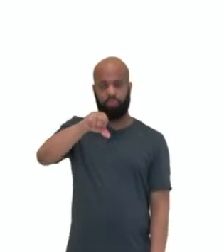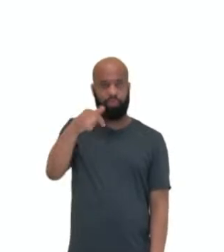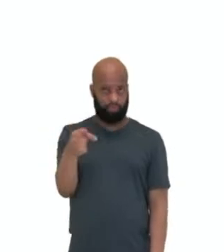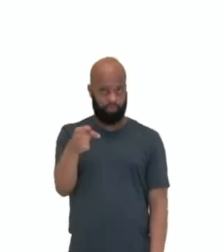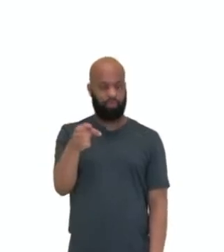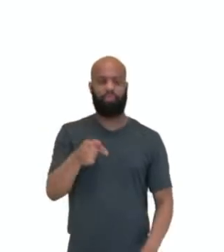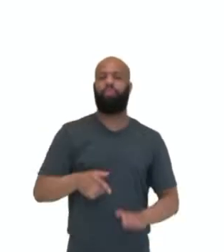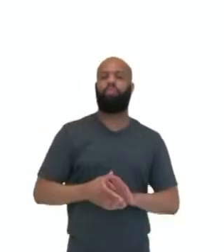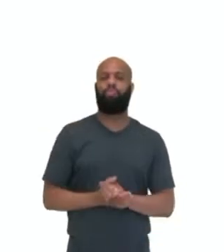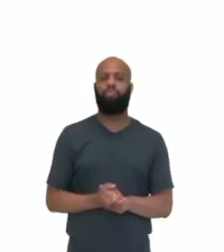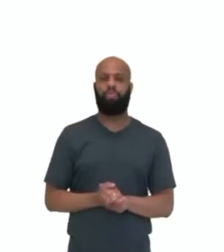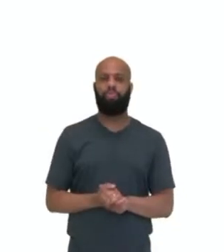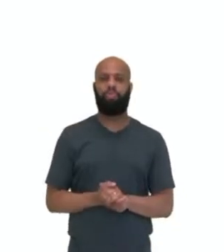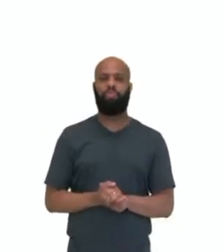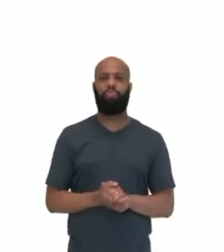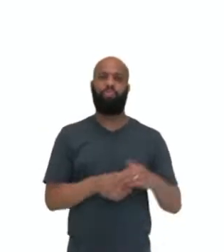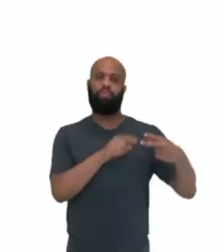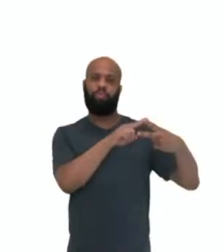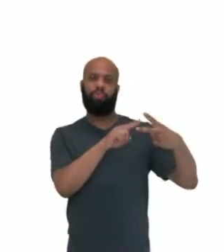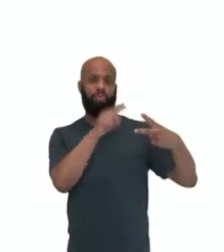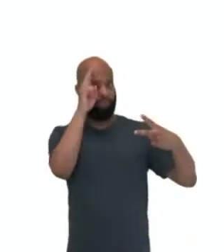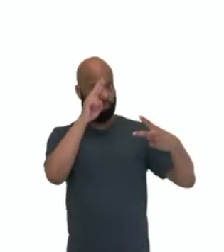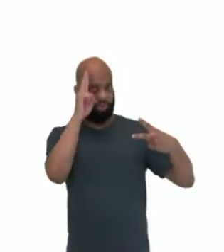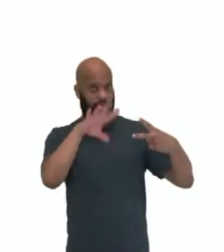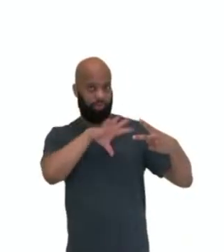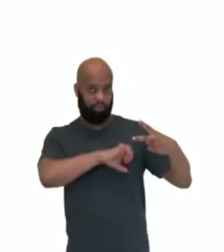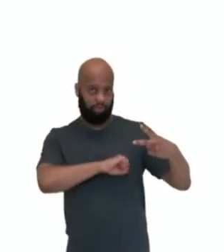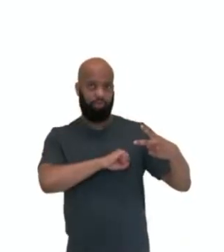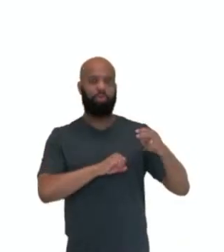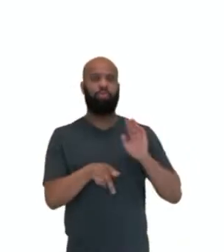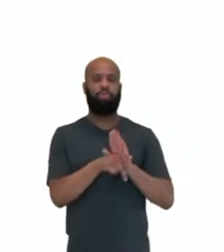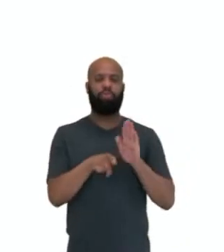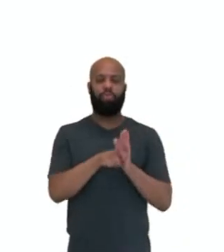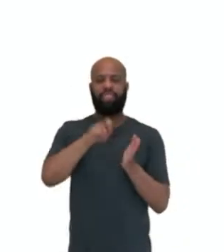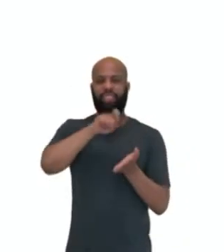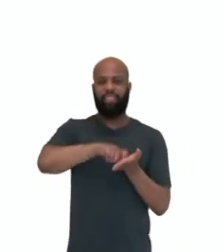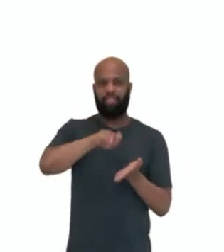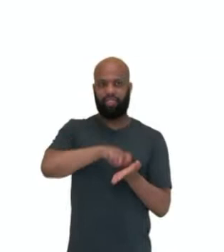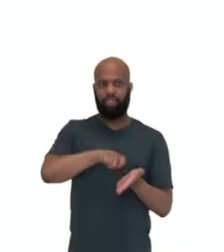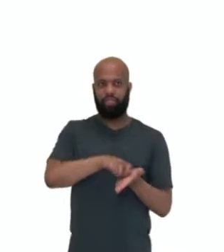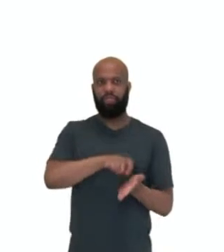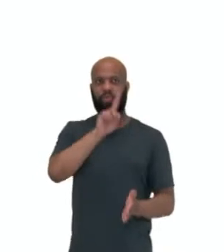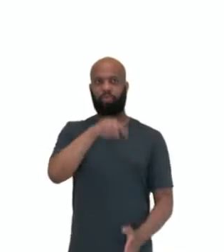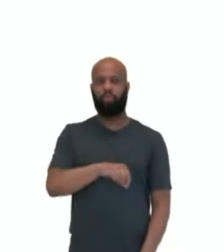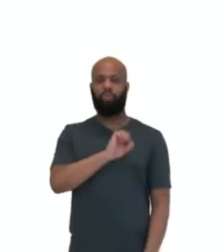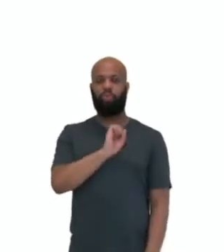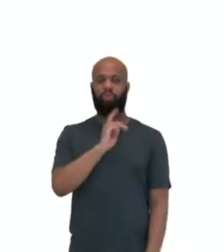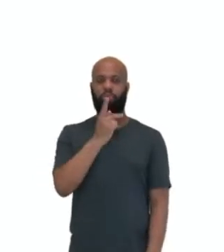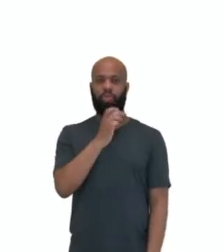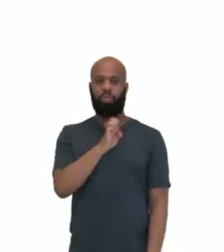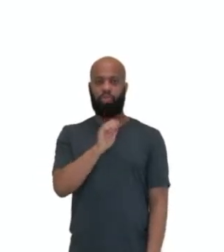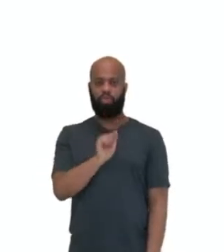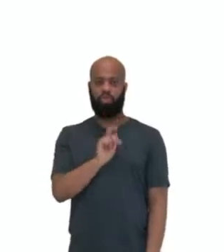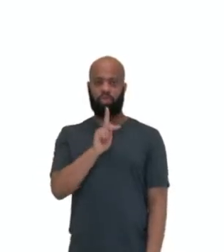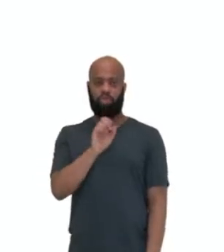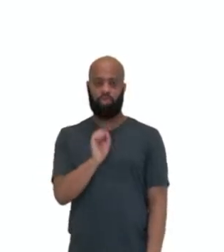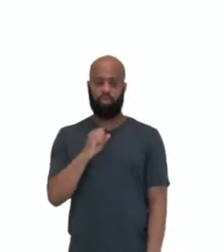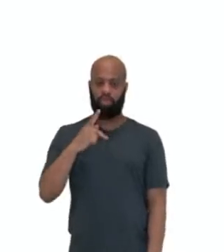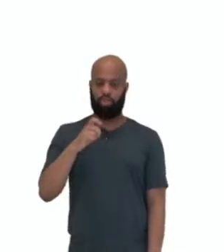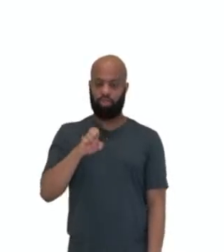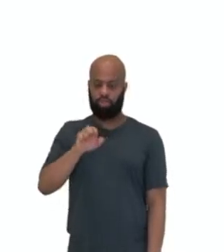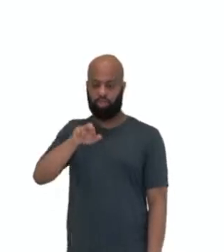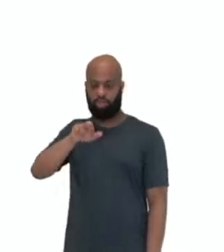1597. Romeu e Julieta, obra do dramaturgo inglês William Shakespeare, se descortina na